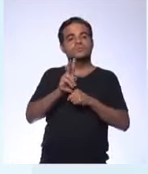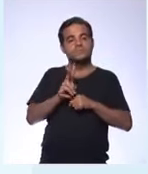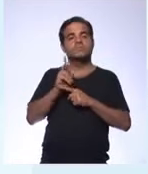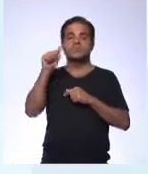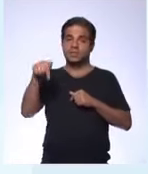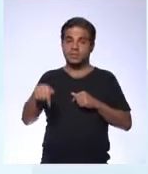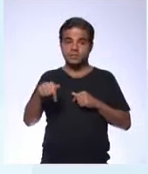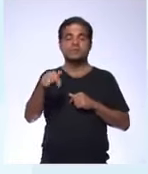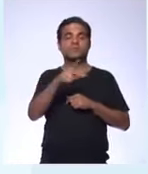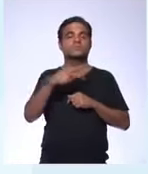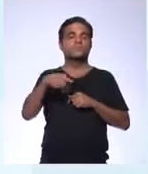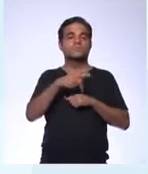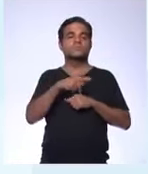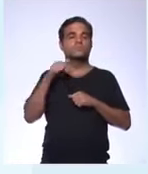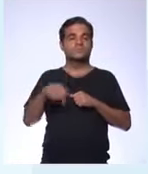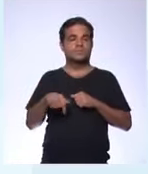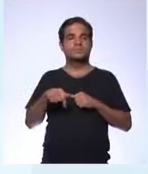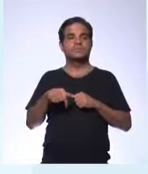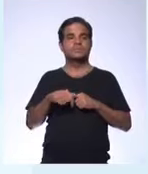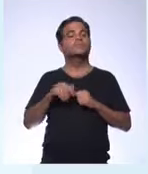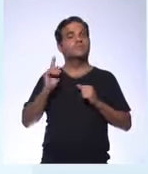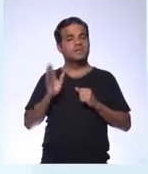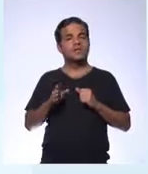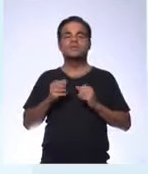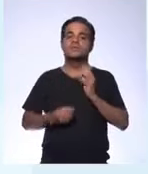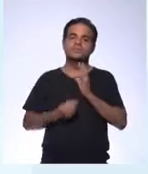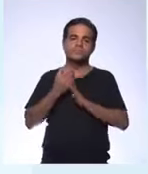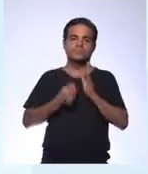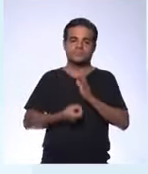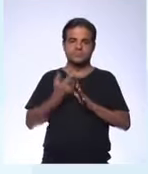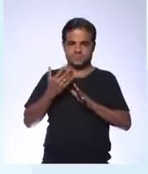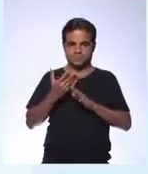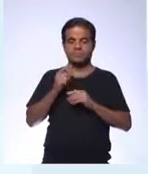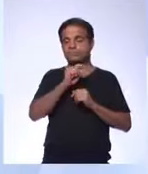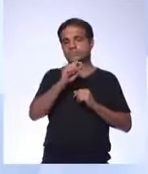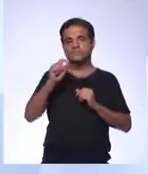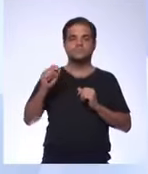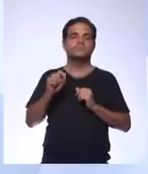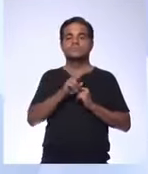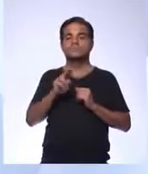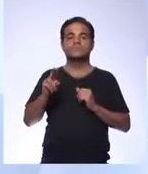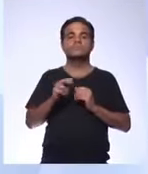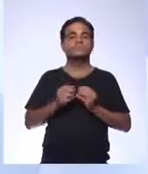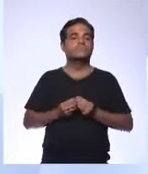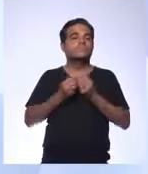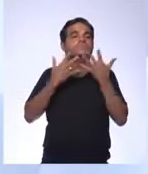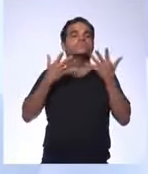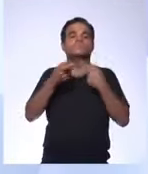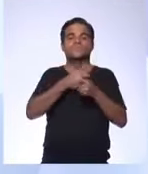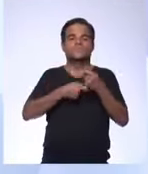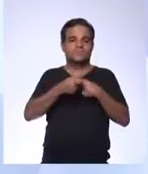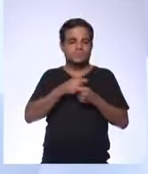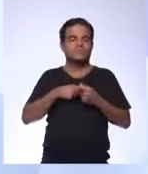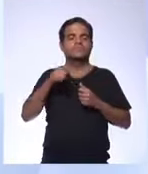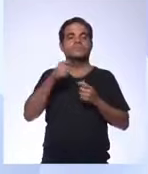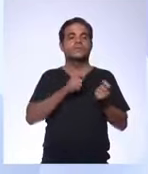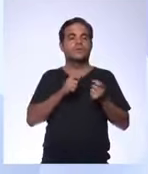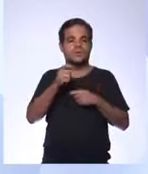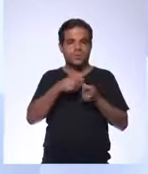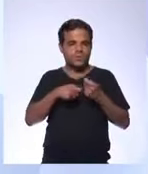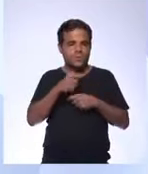aqui no nosso país, que é o que vai gerar ali o chamado milagre econômico